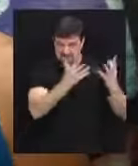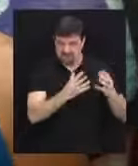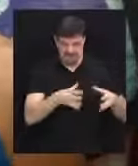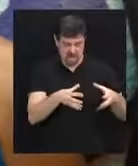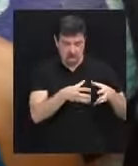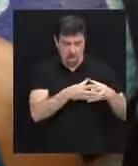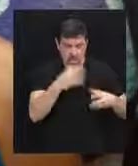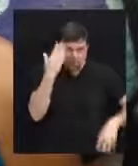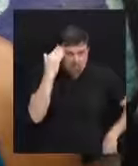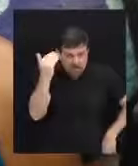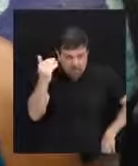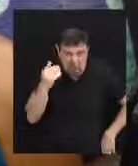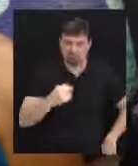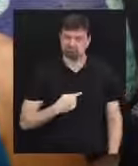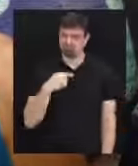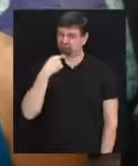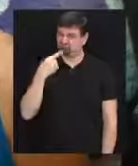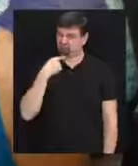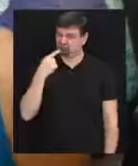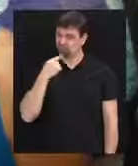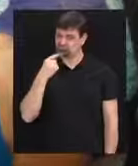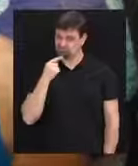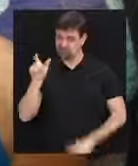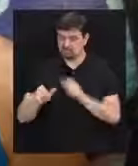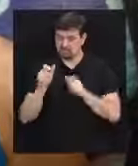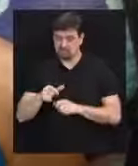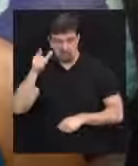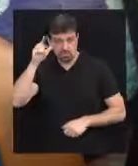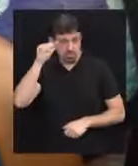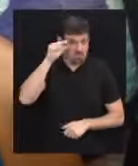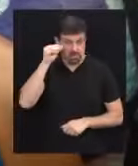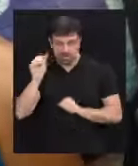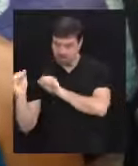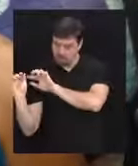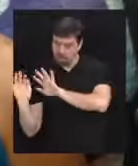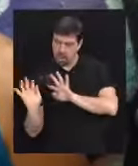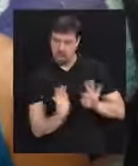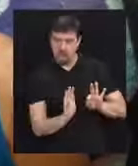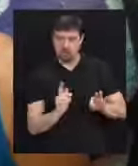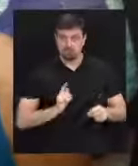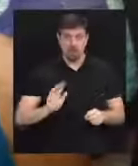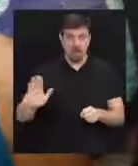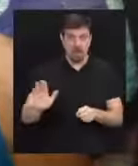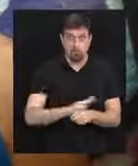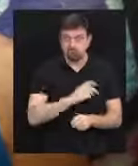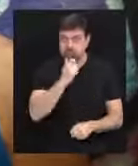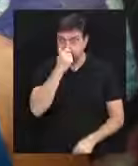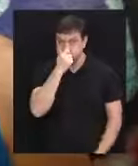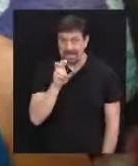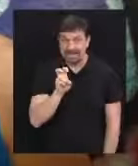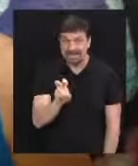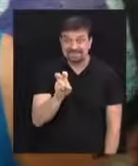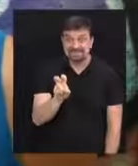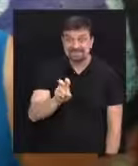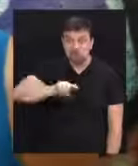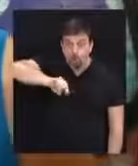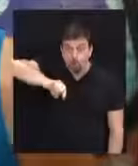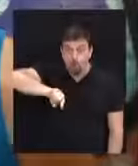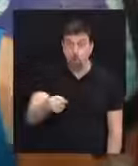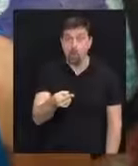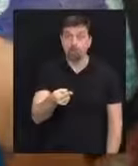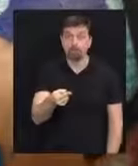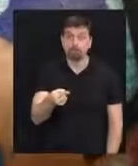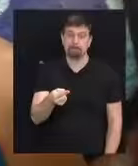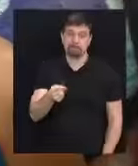acontecer. Muita gente veio só para falar assim, ah, vamos ver se vai vir mesmo. E foi muito legal porque deu acho que umas 5